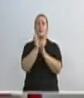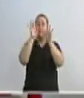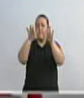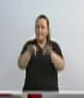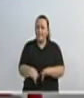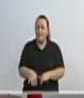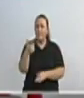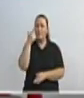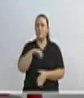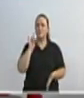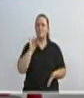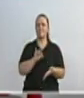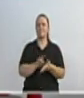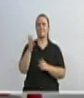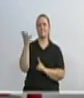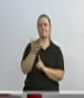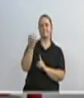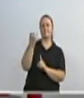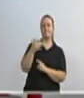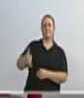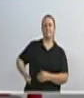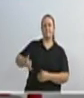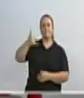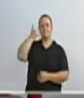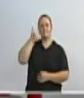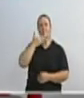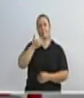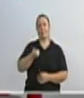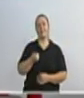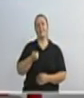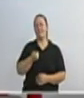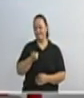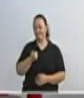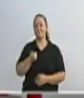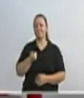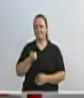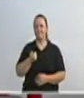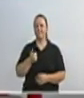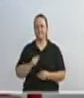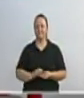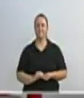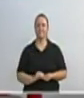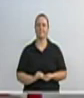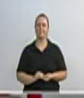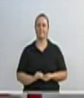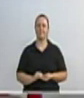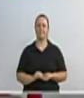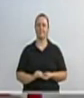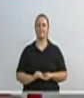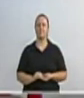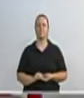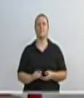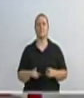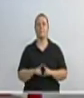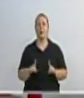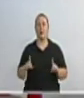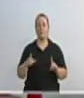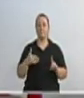possam começar a ter uma esperança de sinal de telefonia. Mas aqui eu não quero cometer o